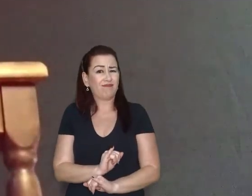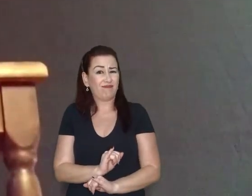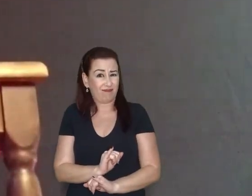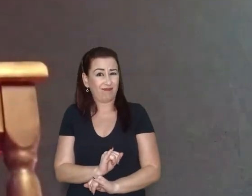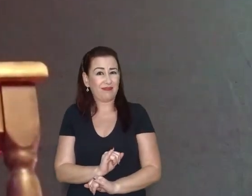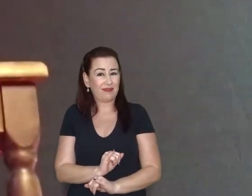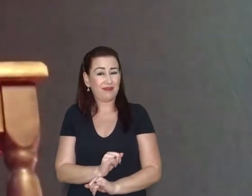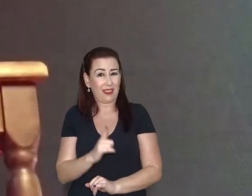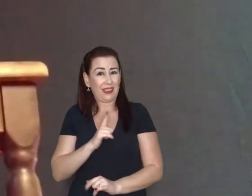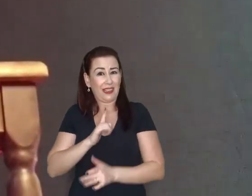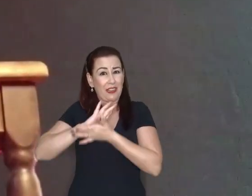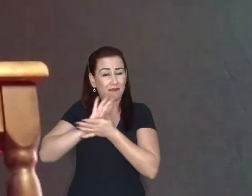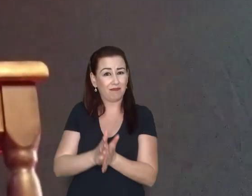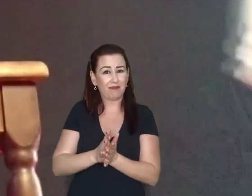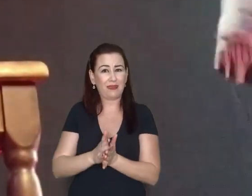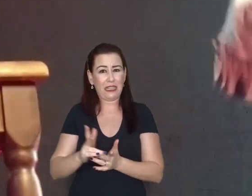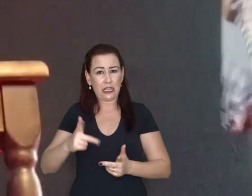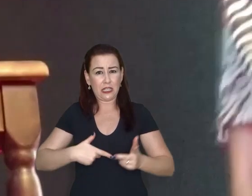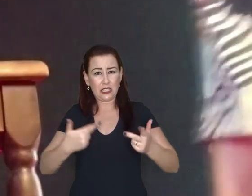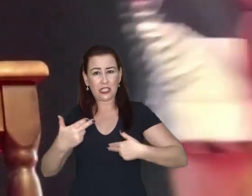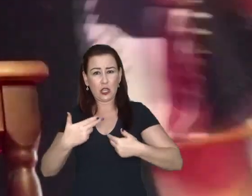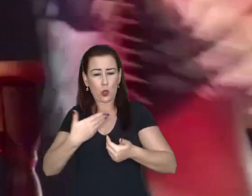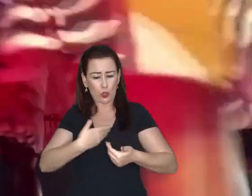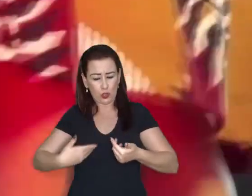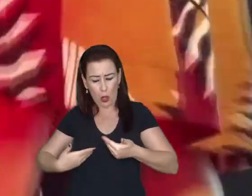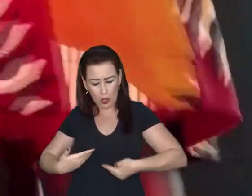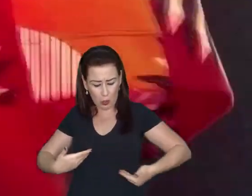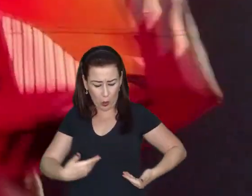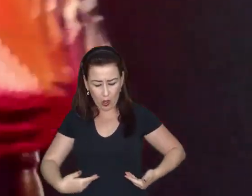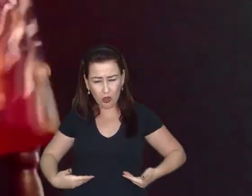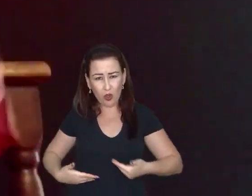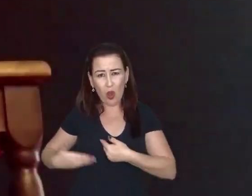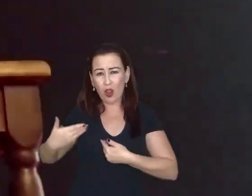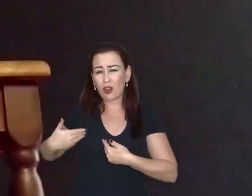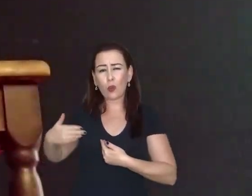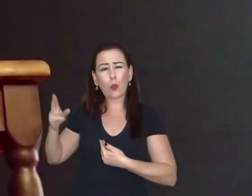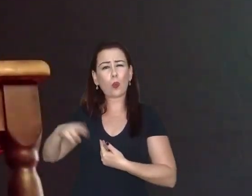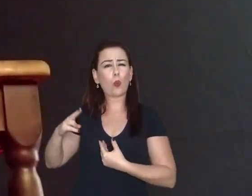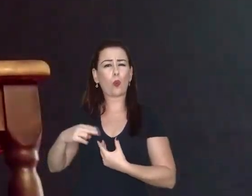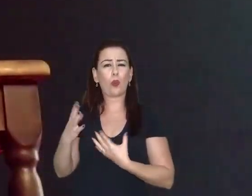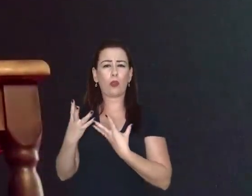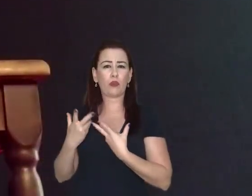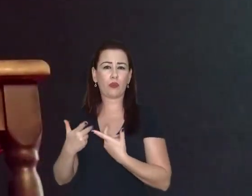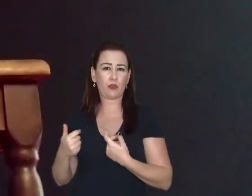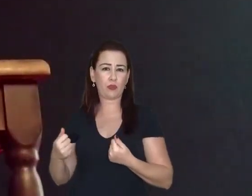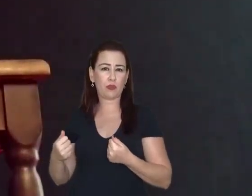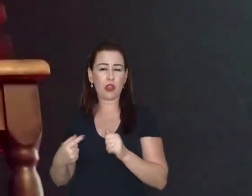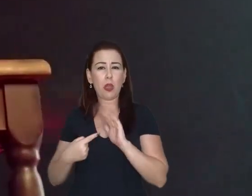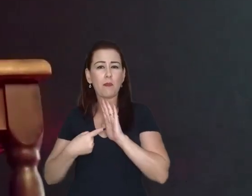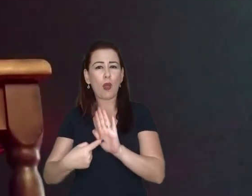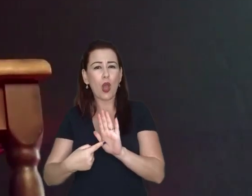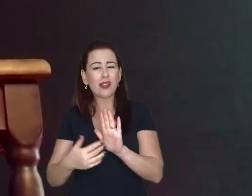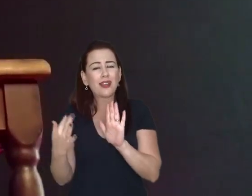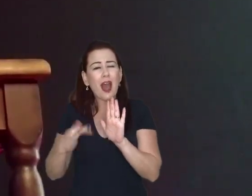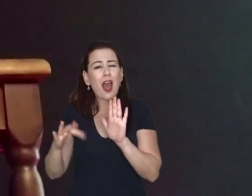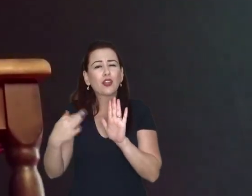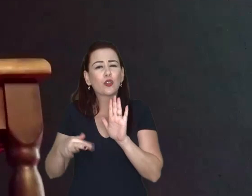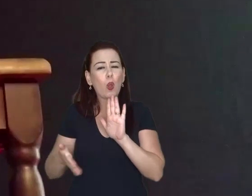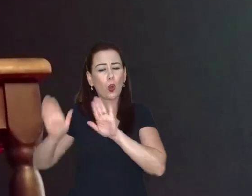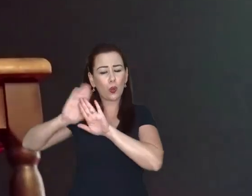nos cortes cirúrgicos que nunca vão cicatrizar as dores do existir.